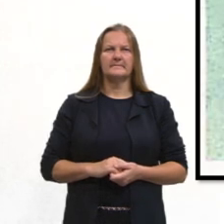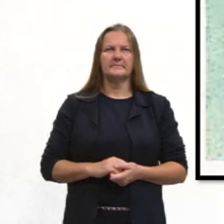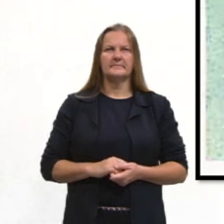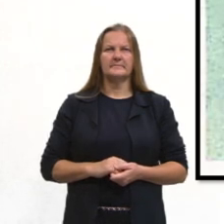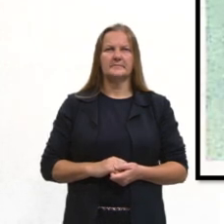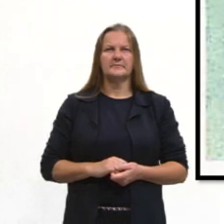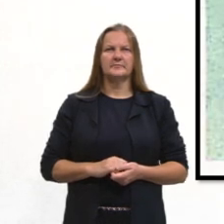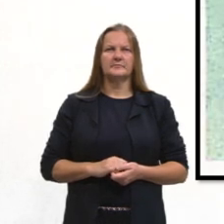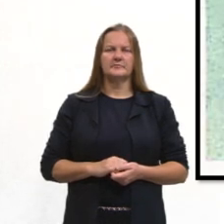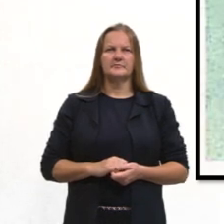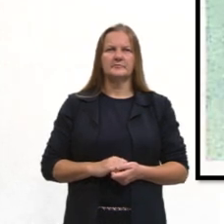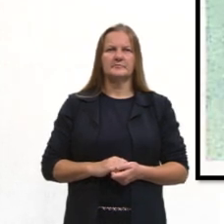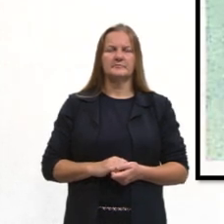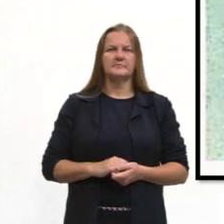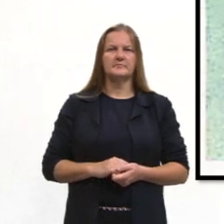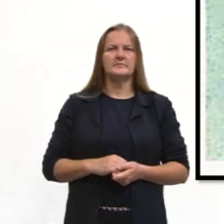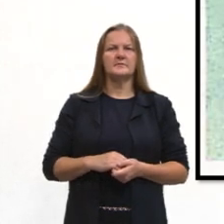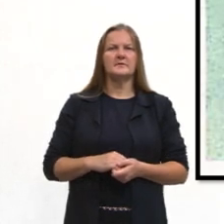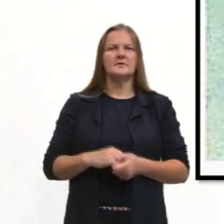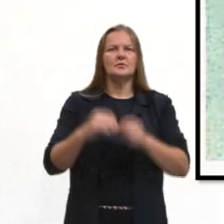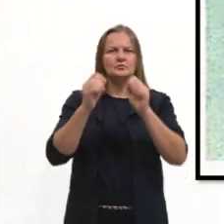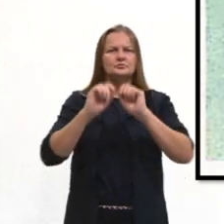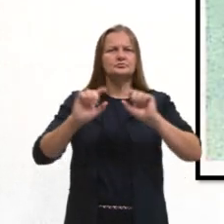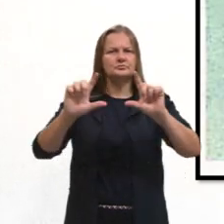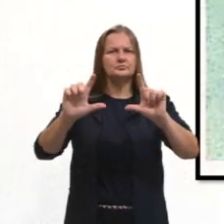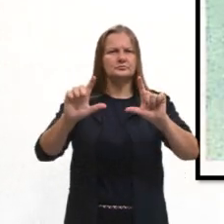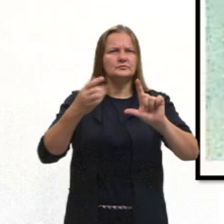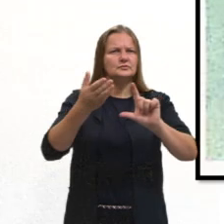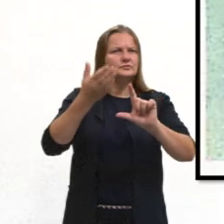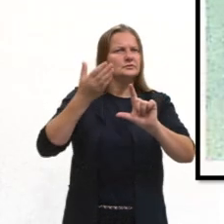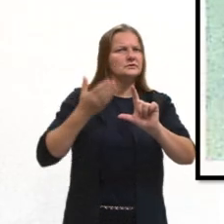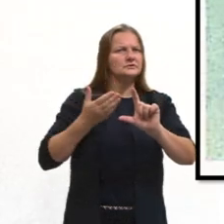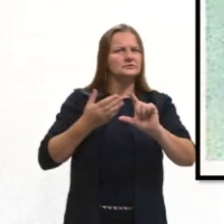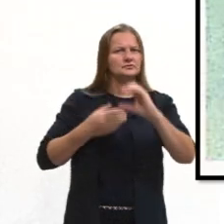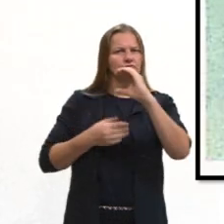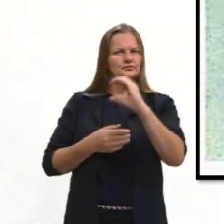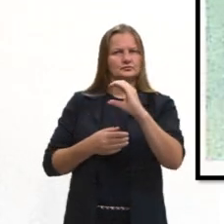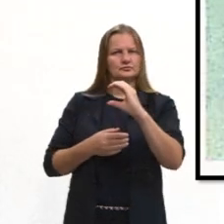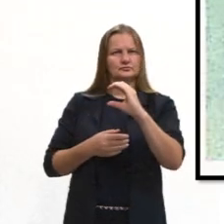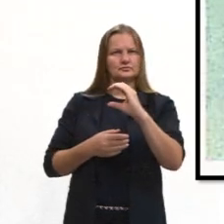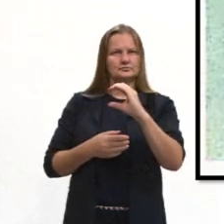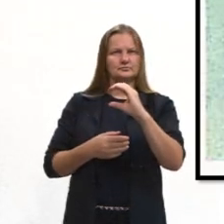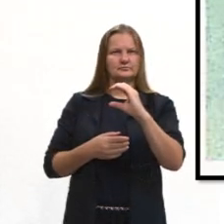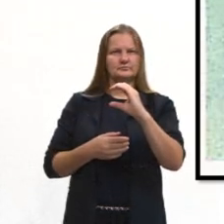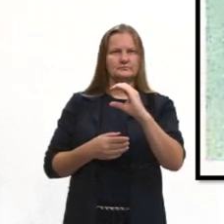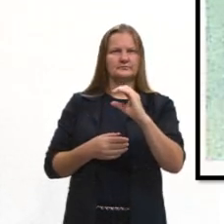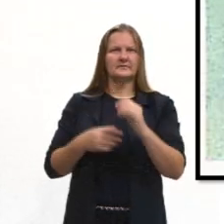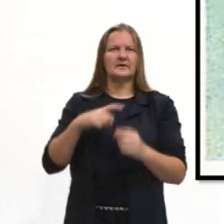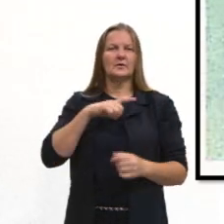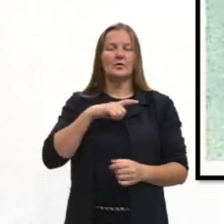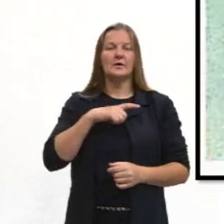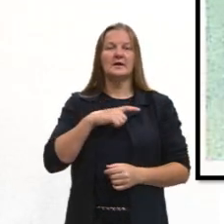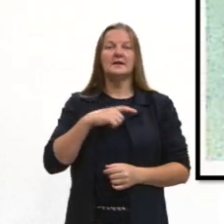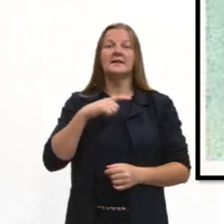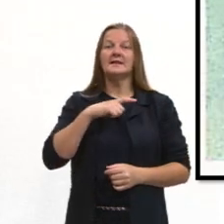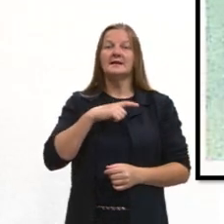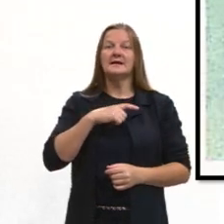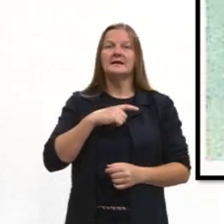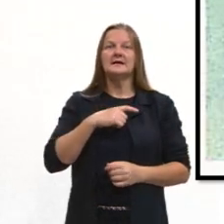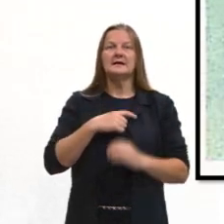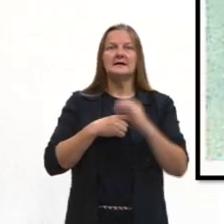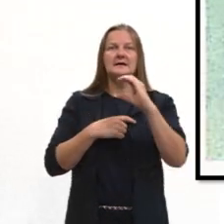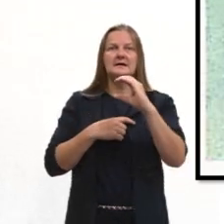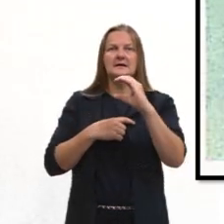um beijo um beijo no slide anterior nós vimos o está contido E Agora Nós temos nós temos